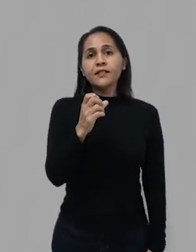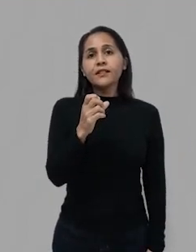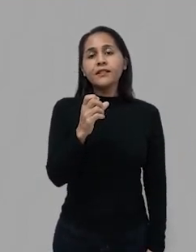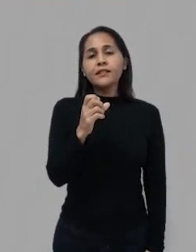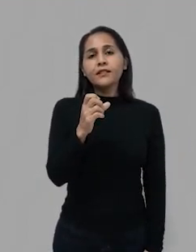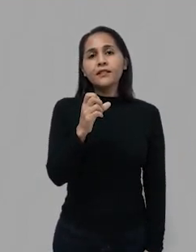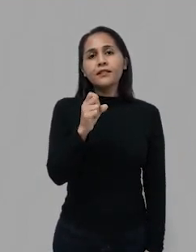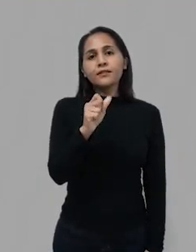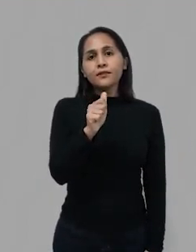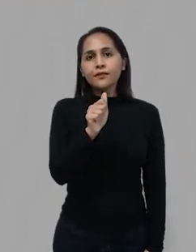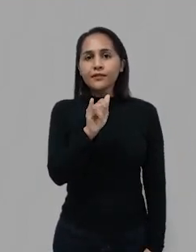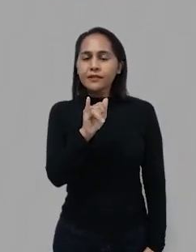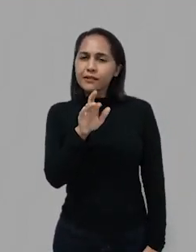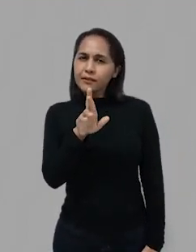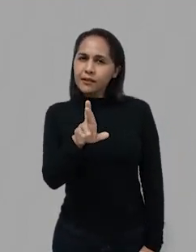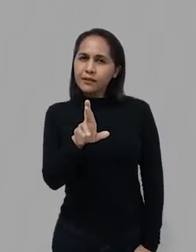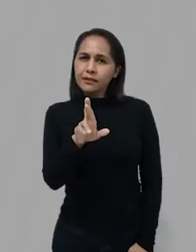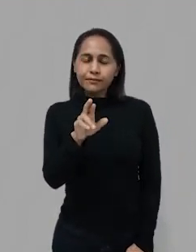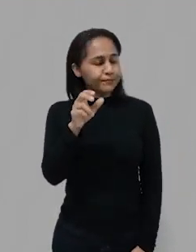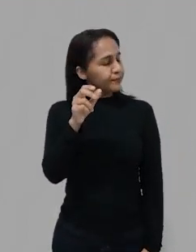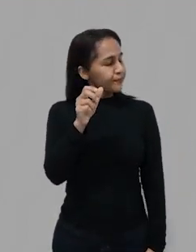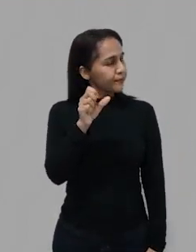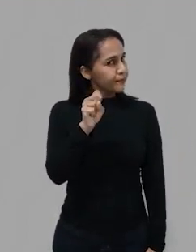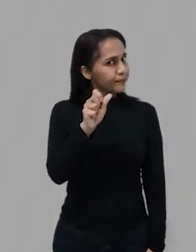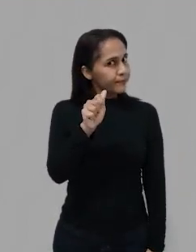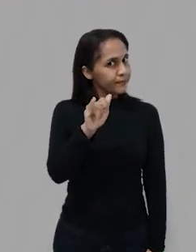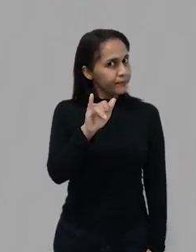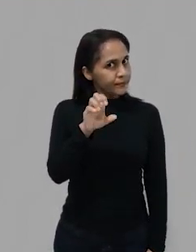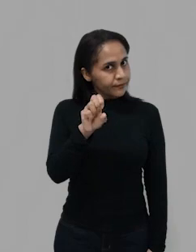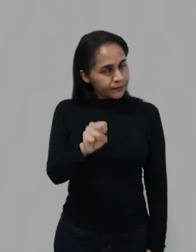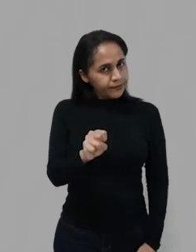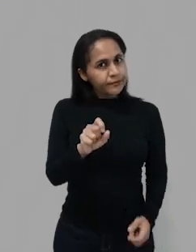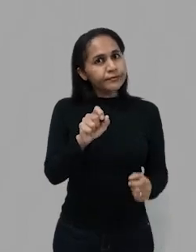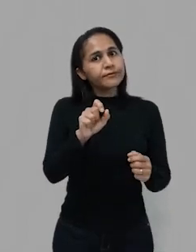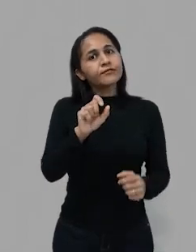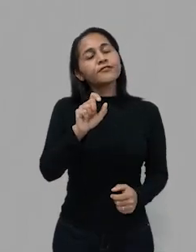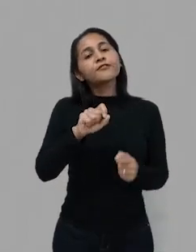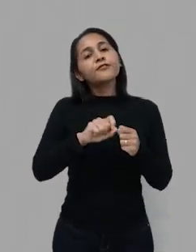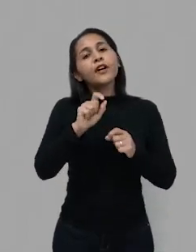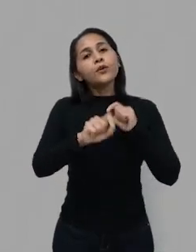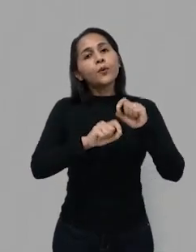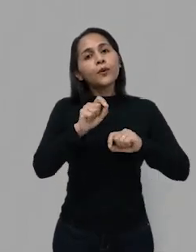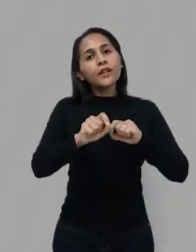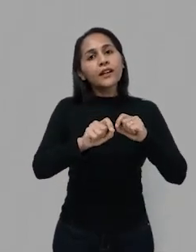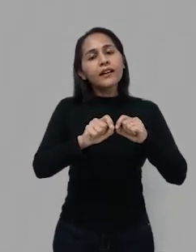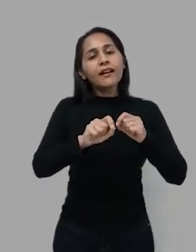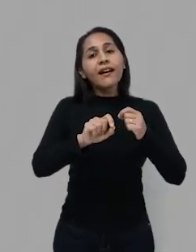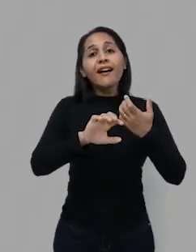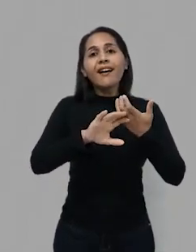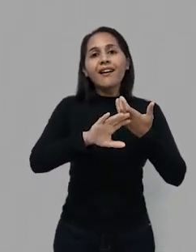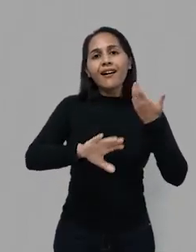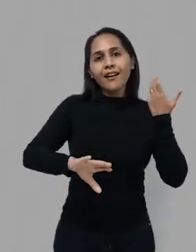já apresentam essa separação. Então, a água apenas dissocia.